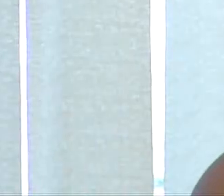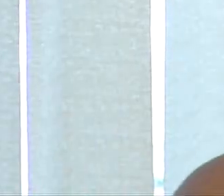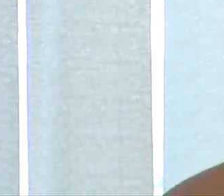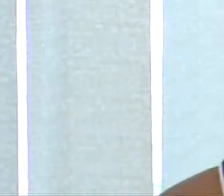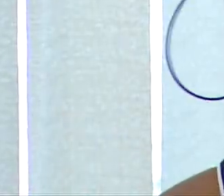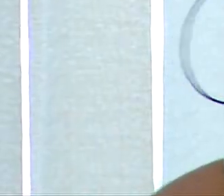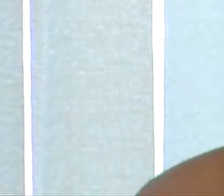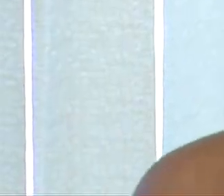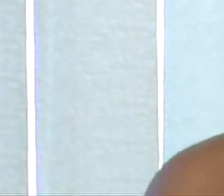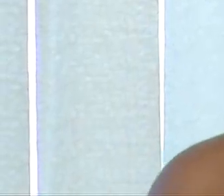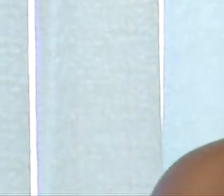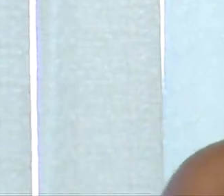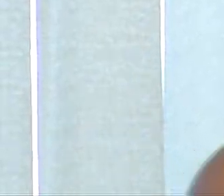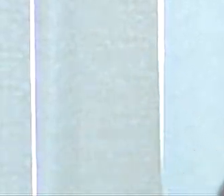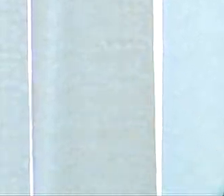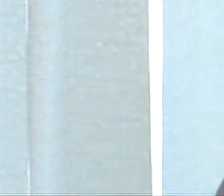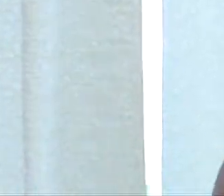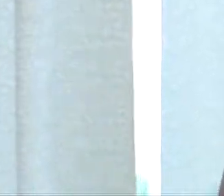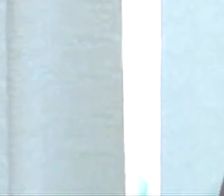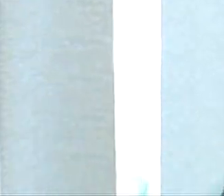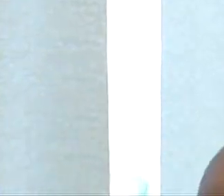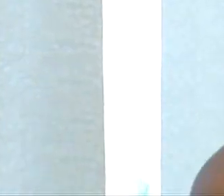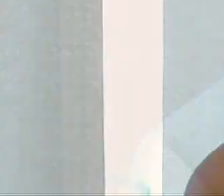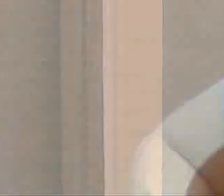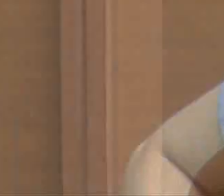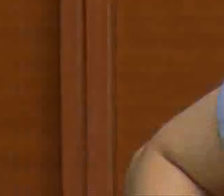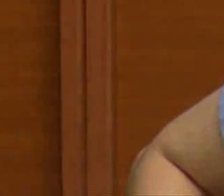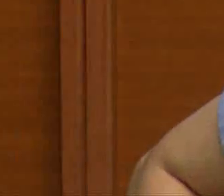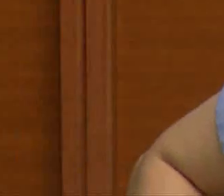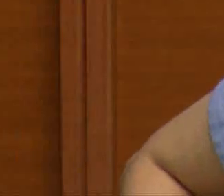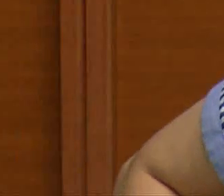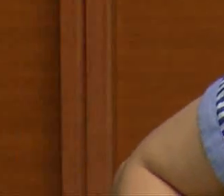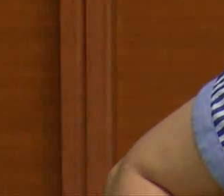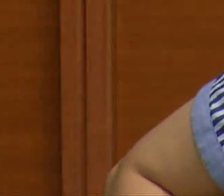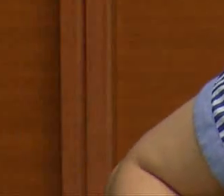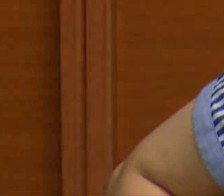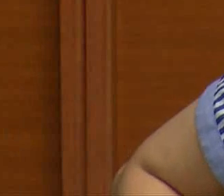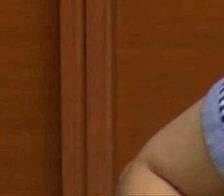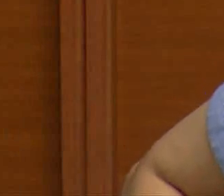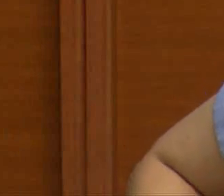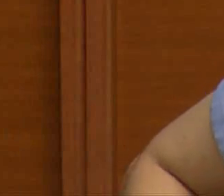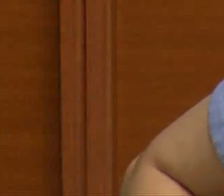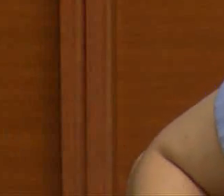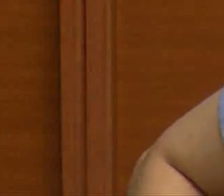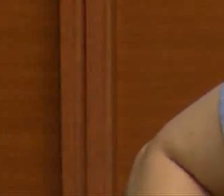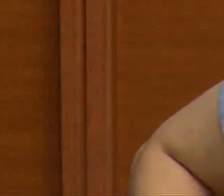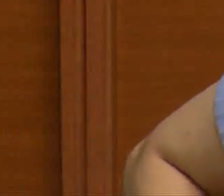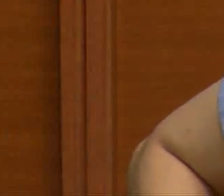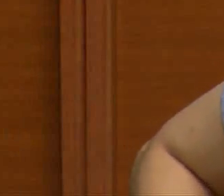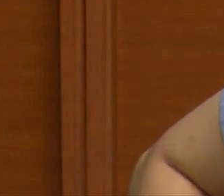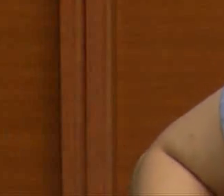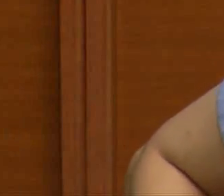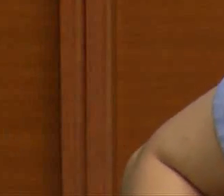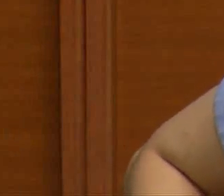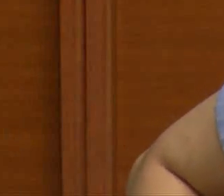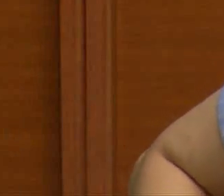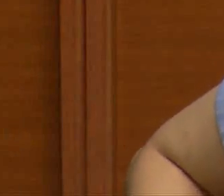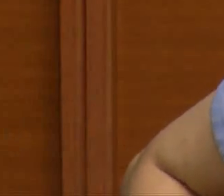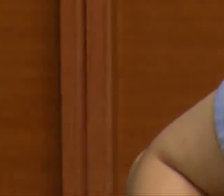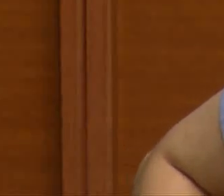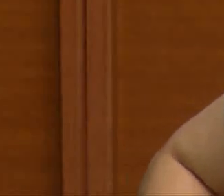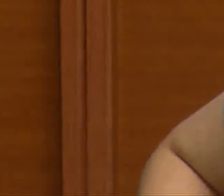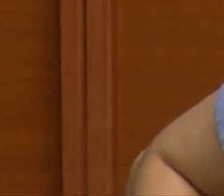entendi, coisas que eu nunca entendi. Só ouvi dizer que quando arrepia